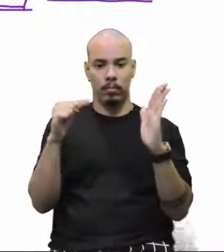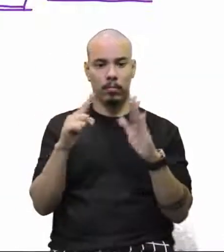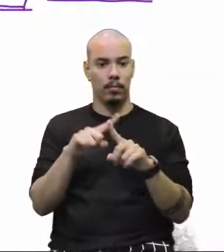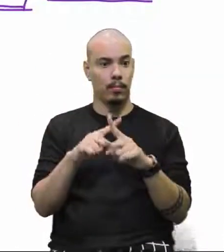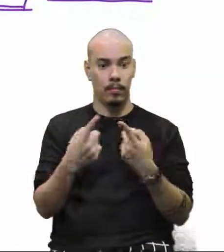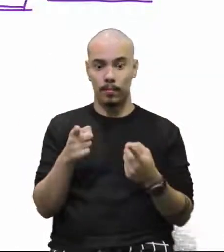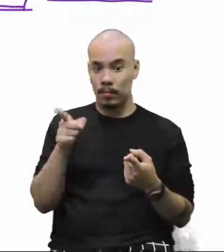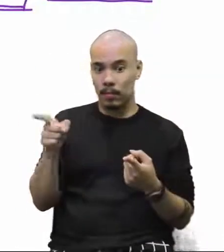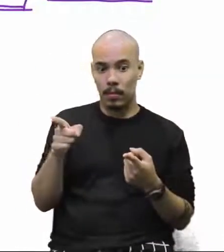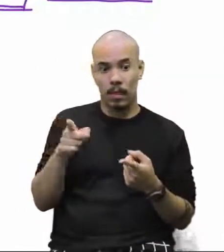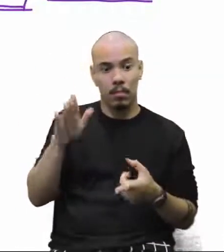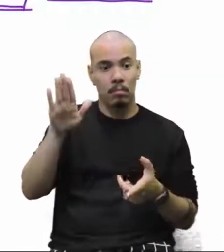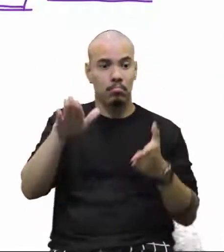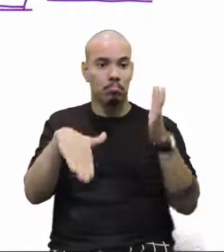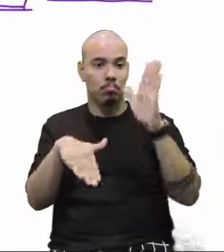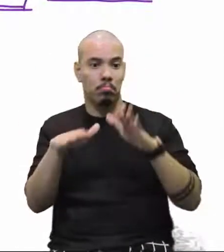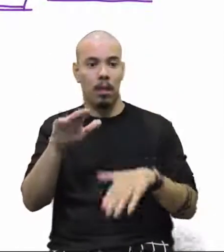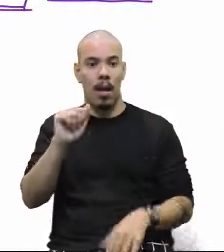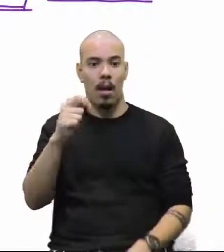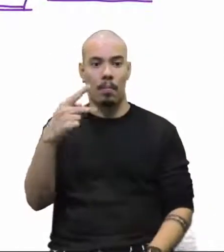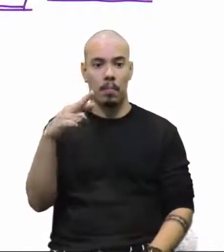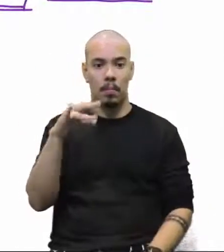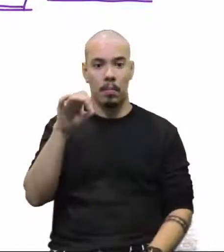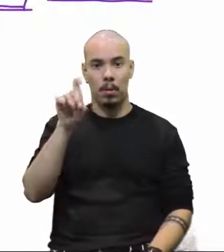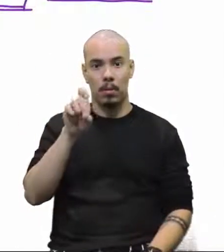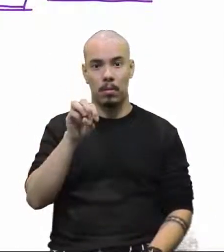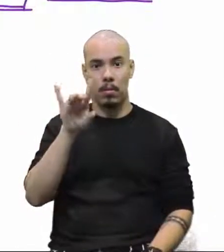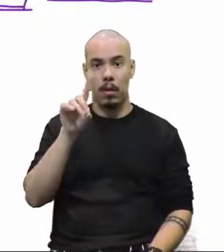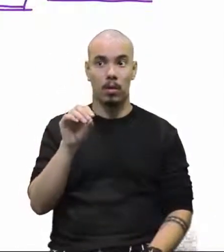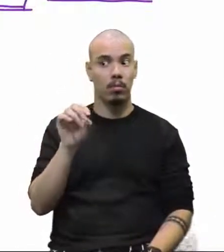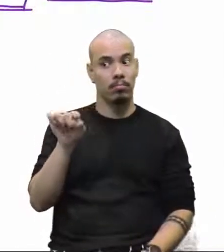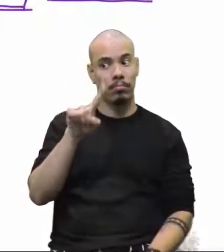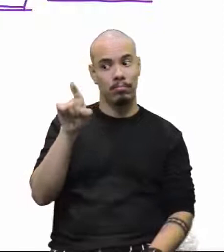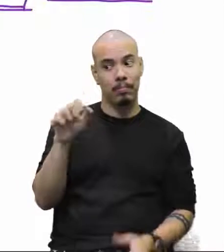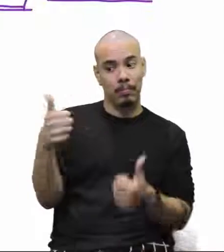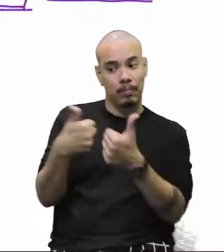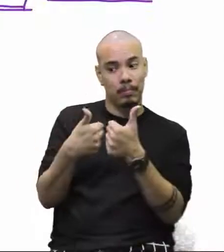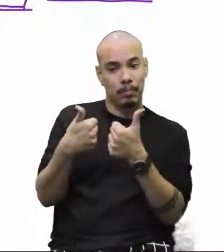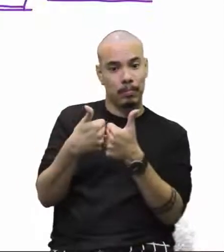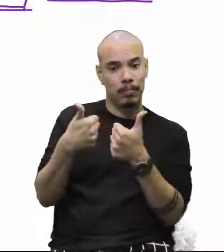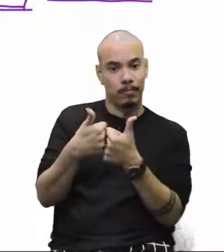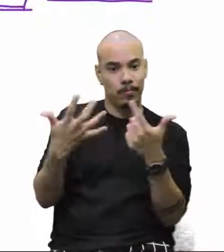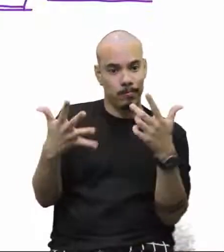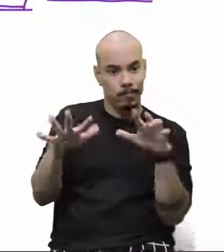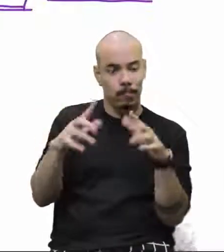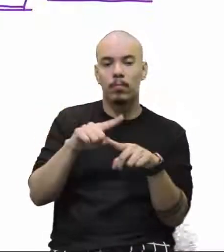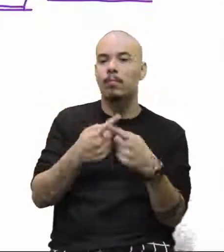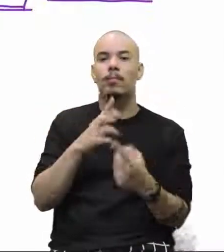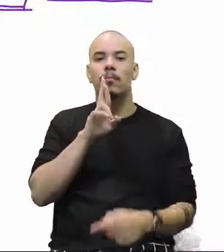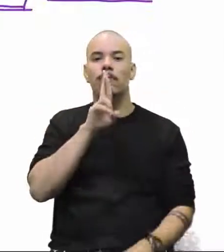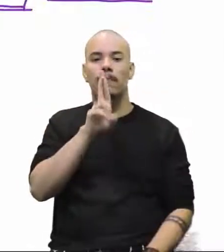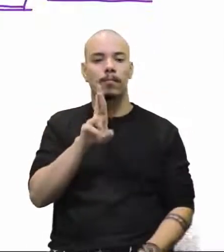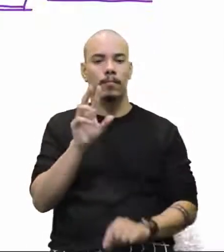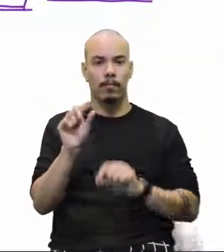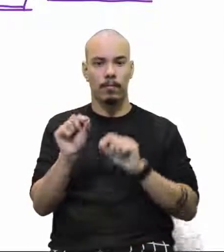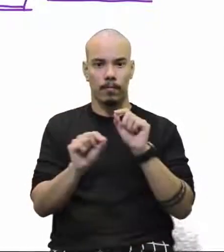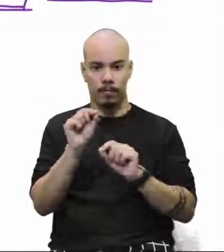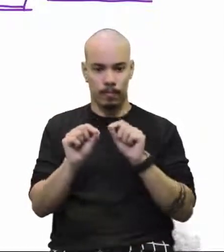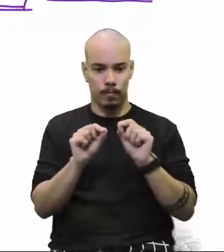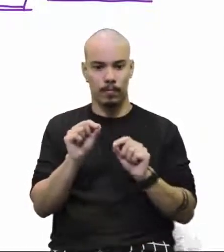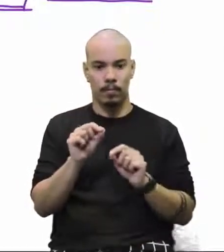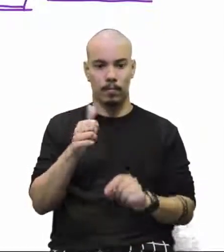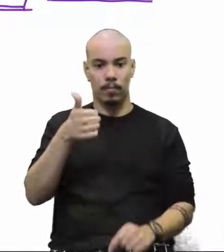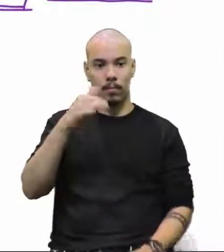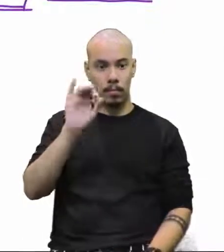aqui é aproximado, vocês vão ver que não vai ter problema nenhum. Então, nós chegamos em que resultado aqui? 10 ao